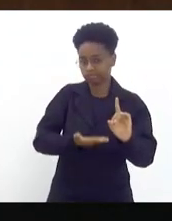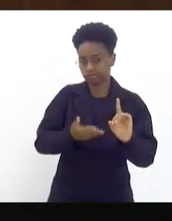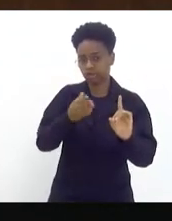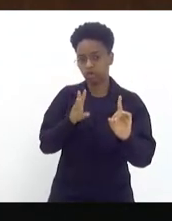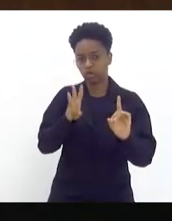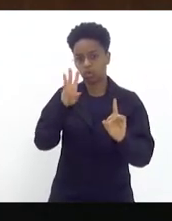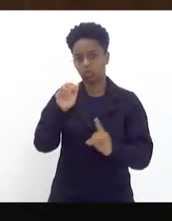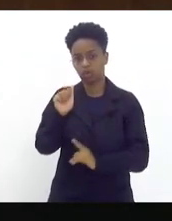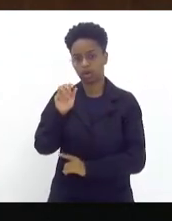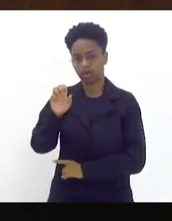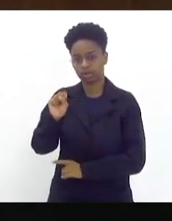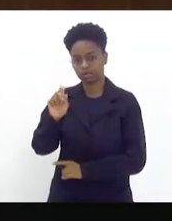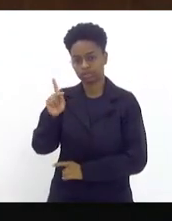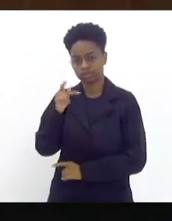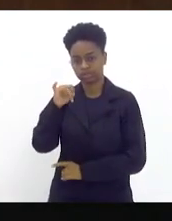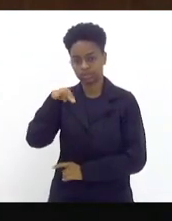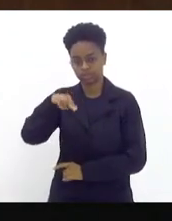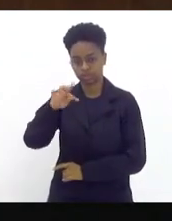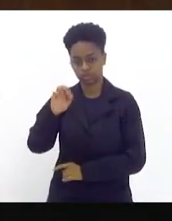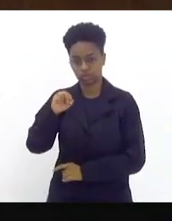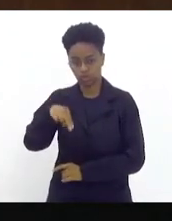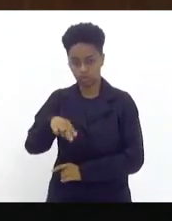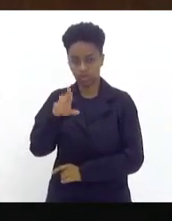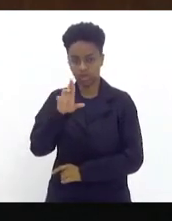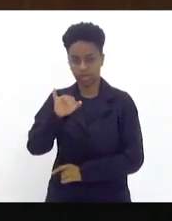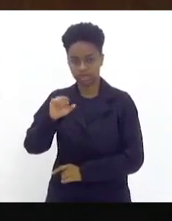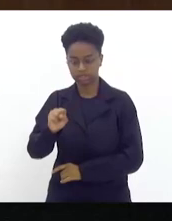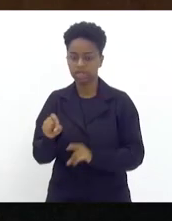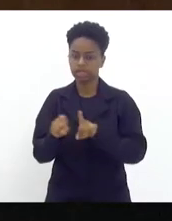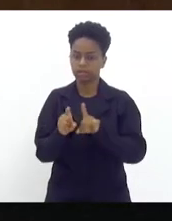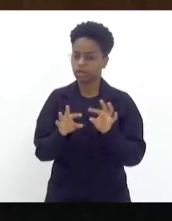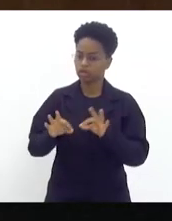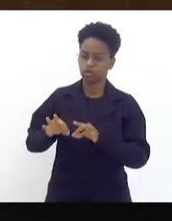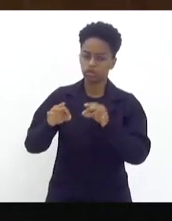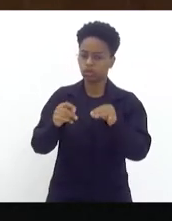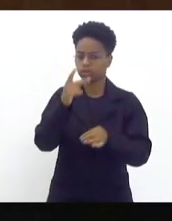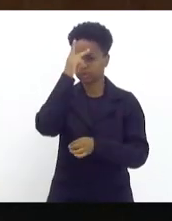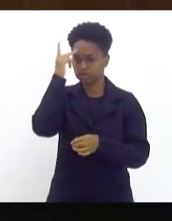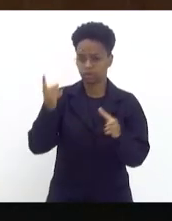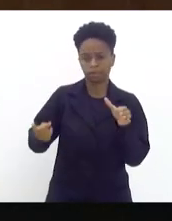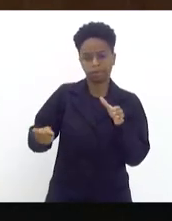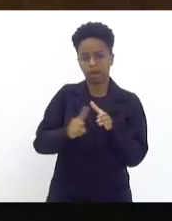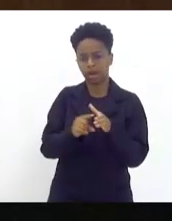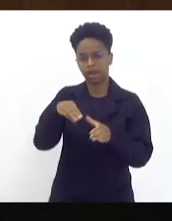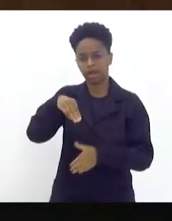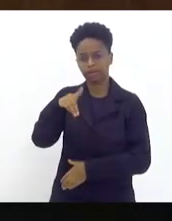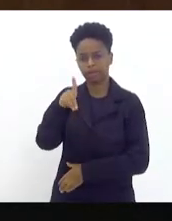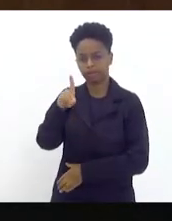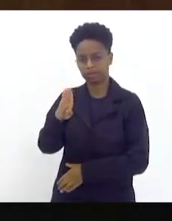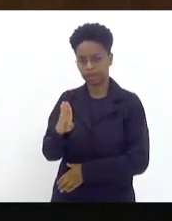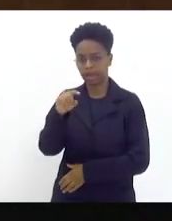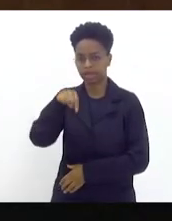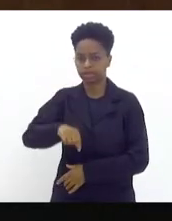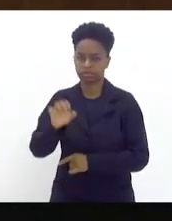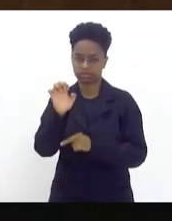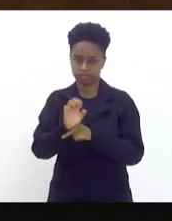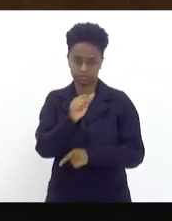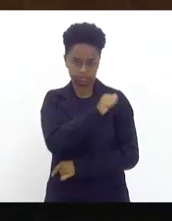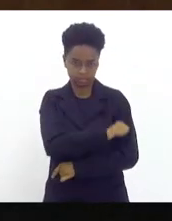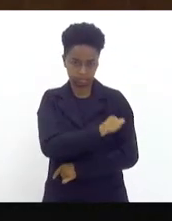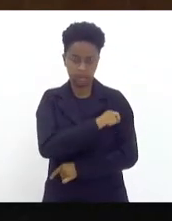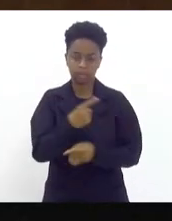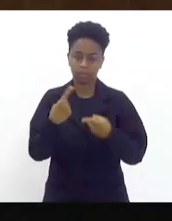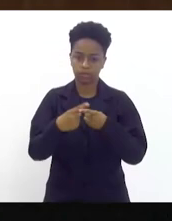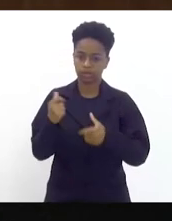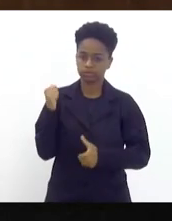Washington Reis bem como todo quadro do MDB Estadual por ele ter assumido a